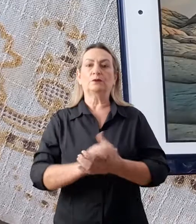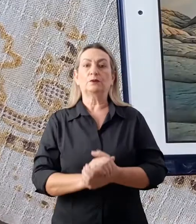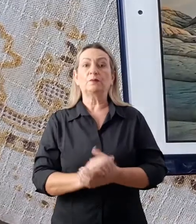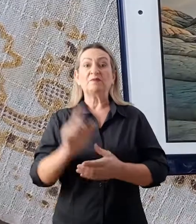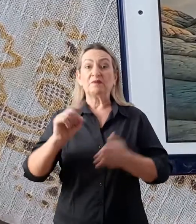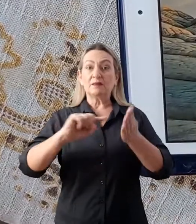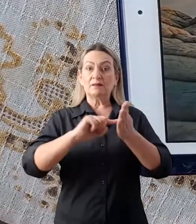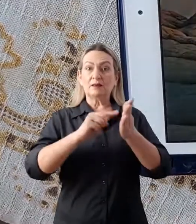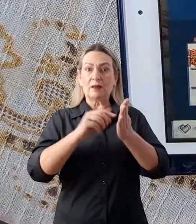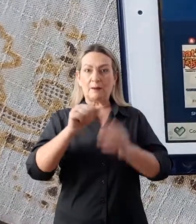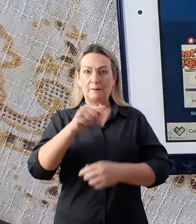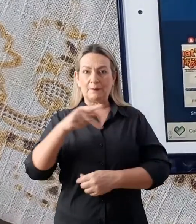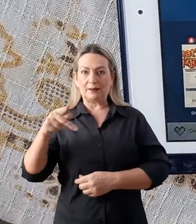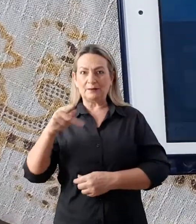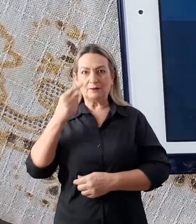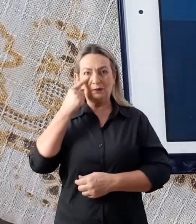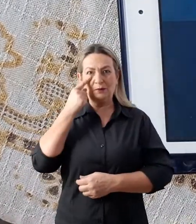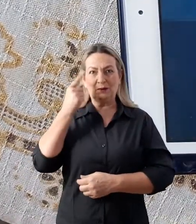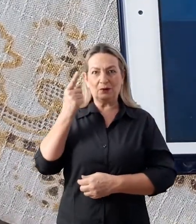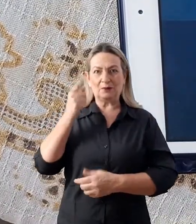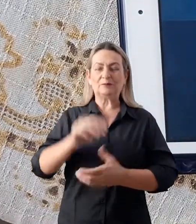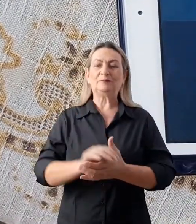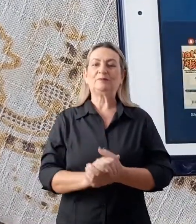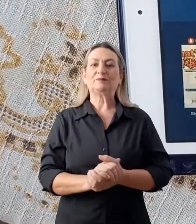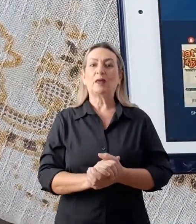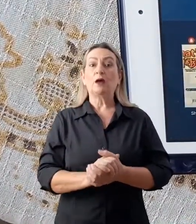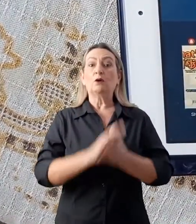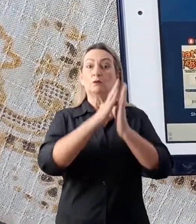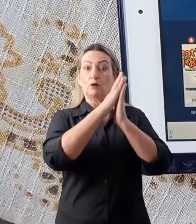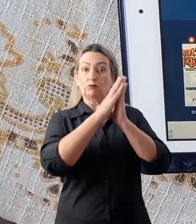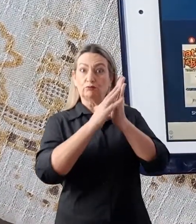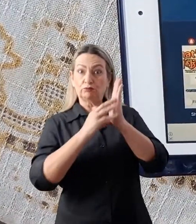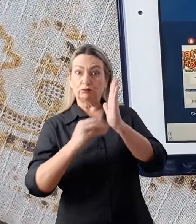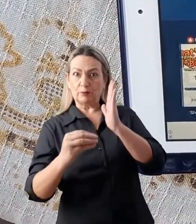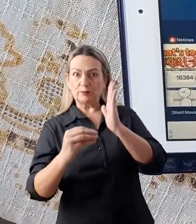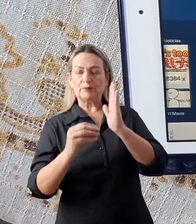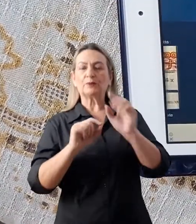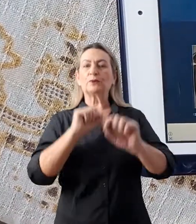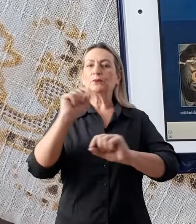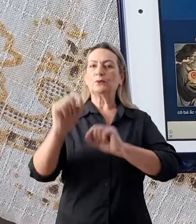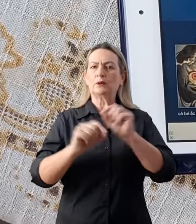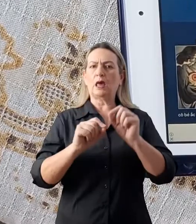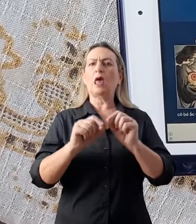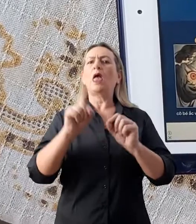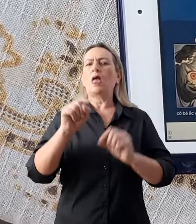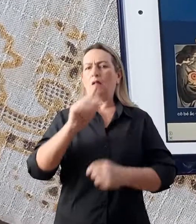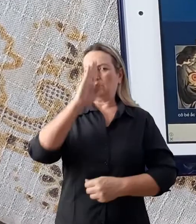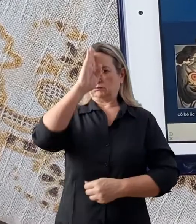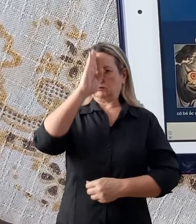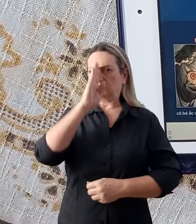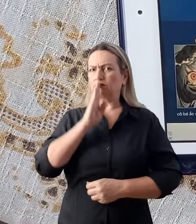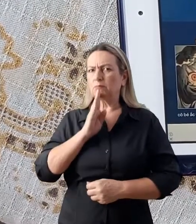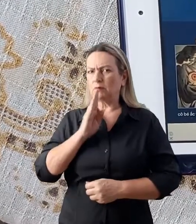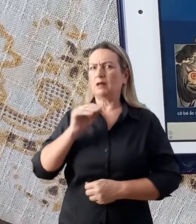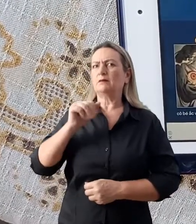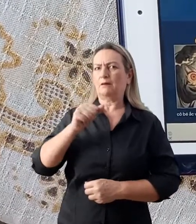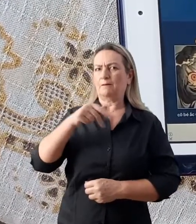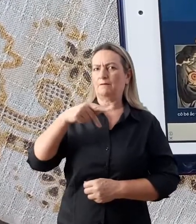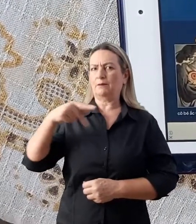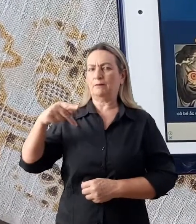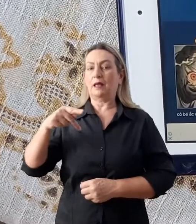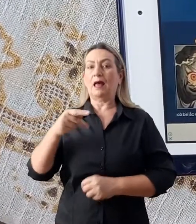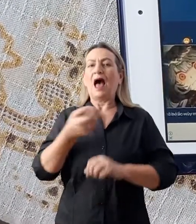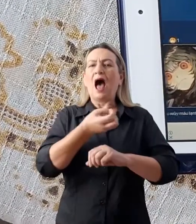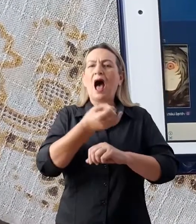O Ibis Paint, ele tem essa cara. Assim que você baixa, né, ele é um aplicativo grátis, porém tem